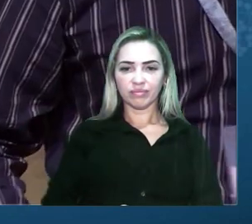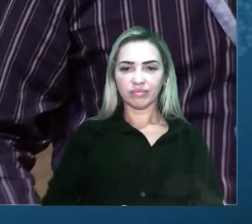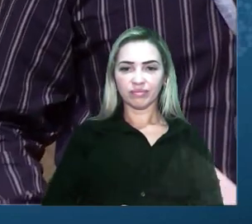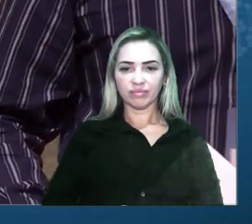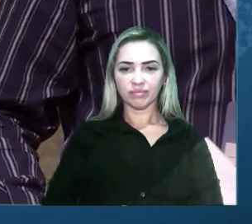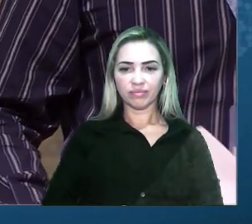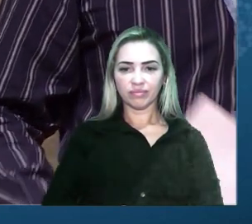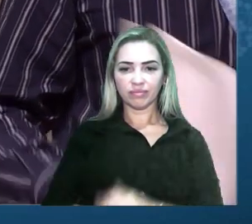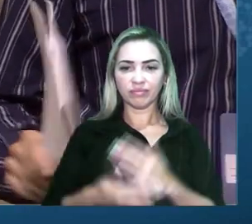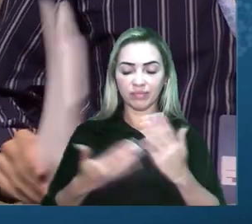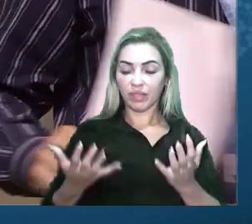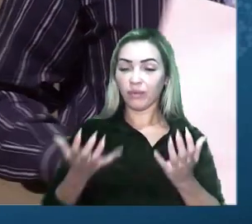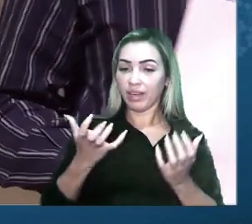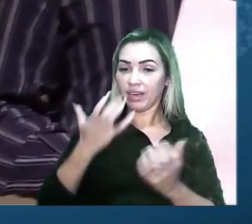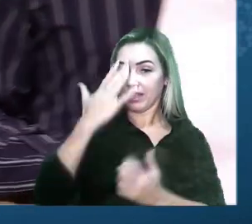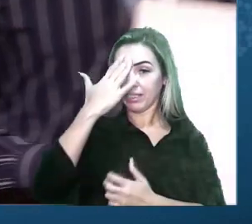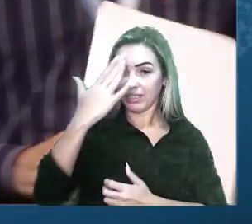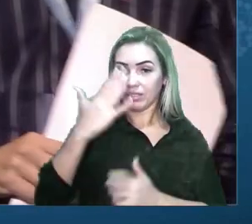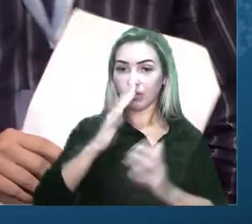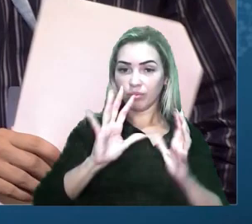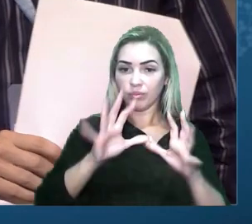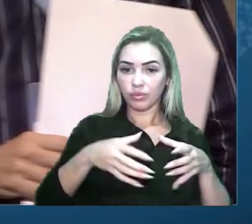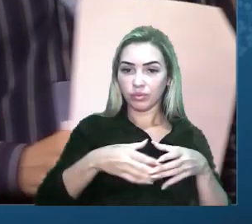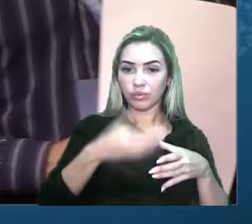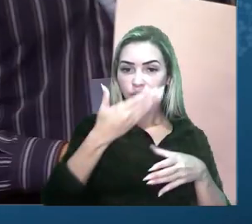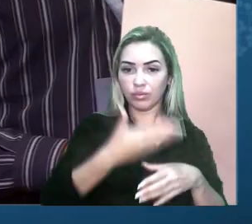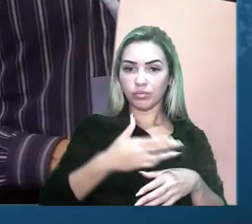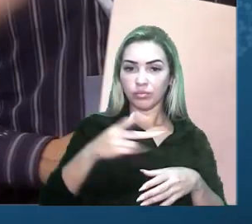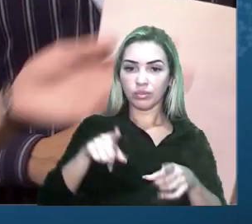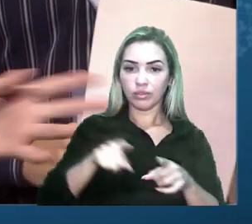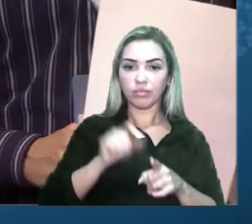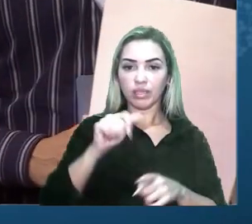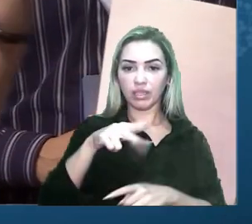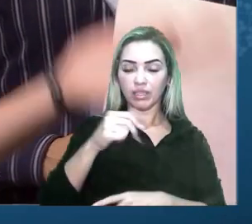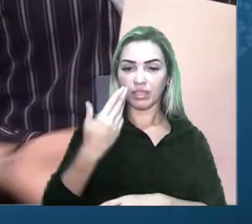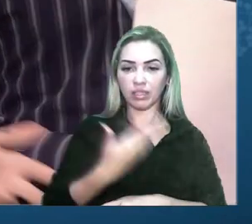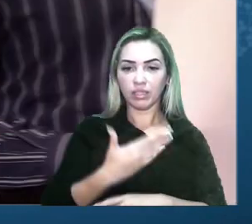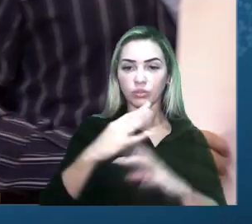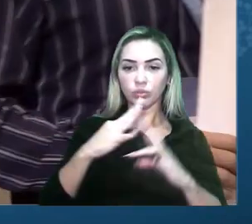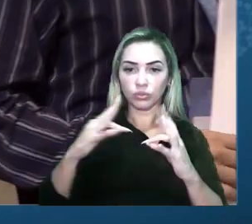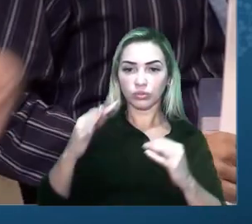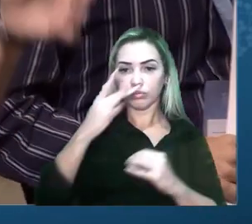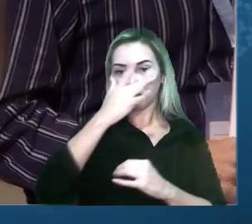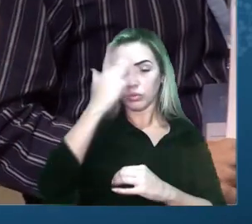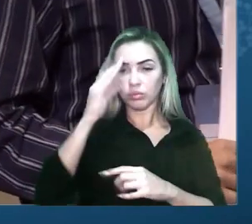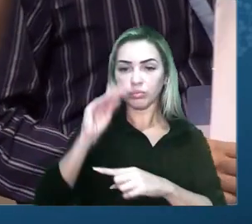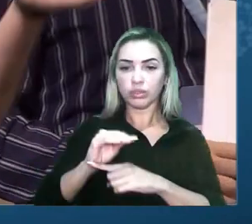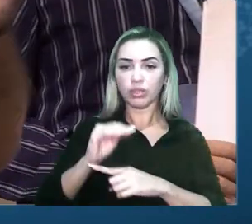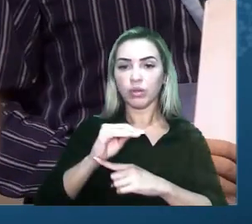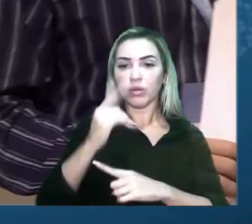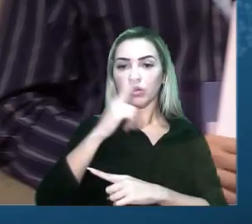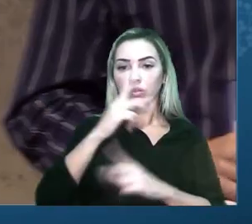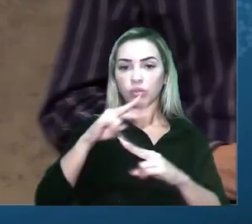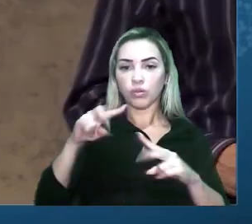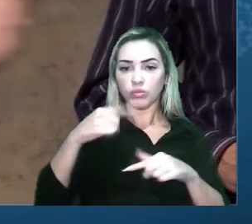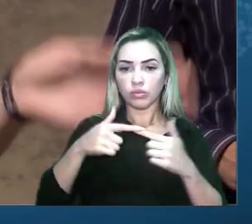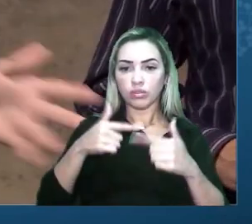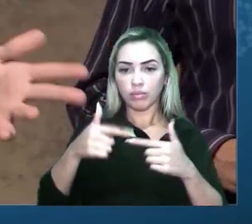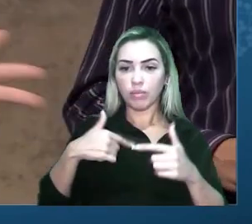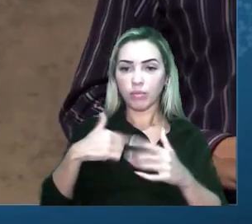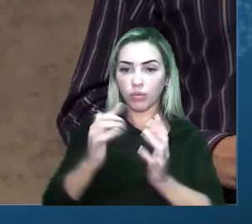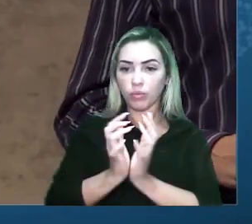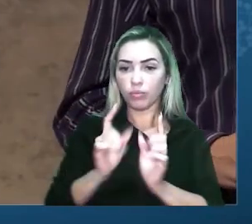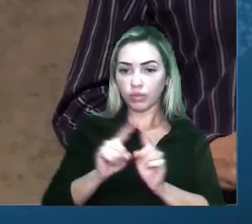Então, eu gostaria de agradecer, né, a comissão, eu gostaria de agradecer a Ana, todos que puderam olhar o trabalho, eu gostaria de agradecer ao meu grupo também, que me